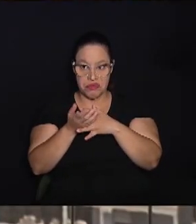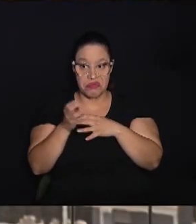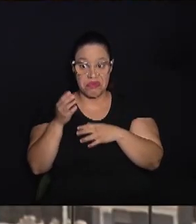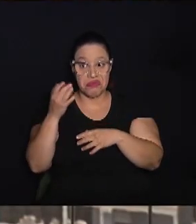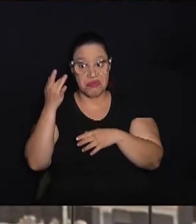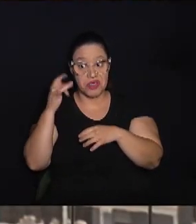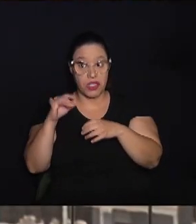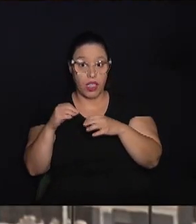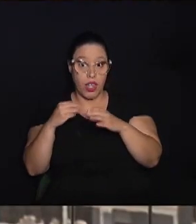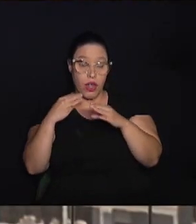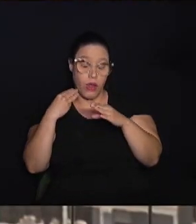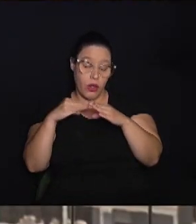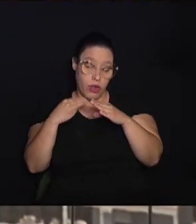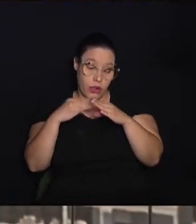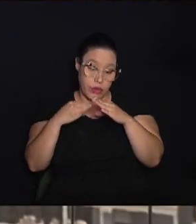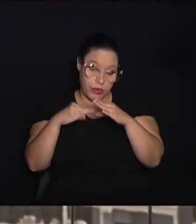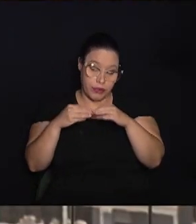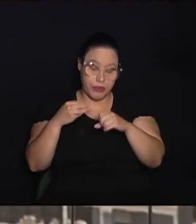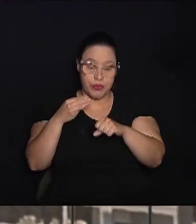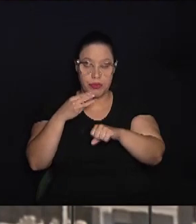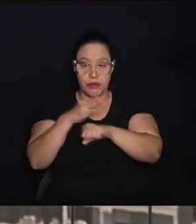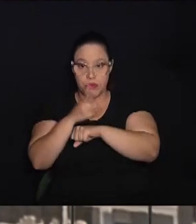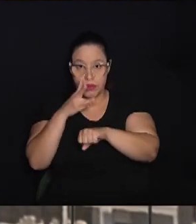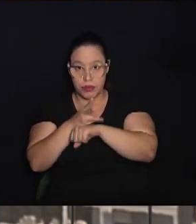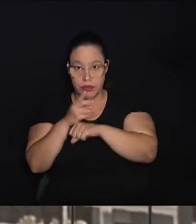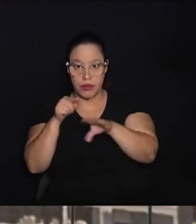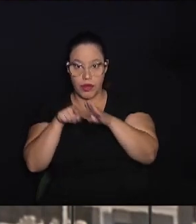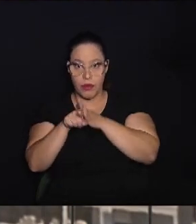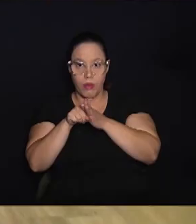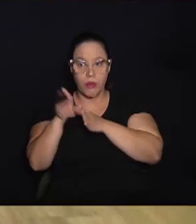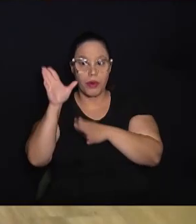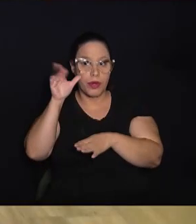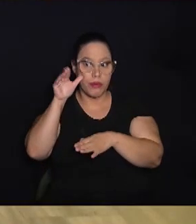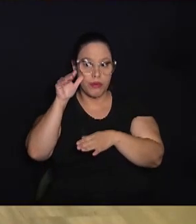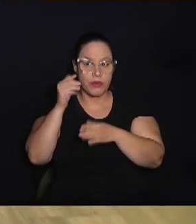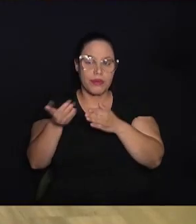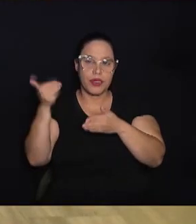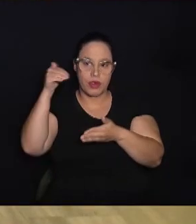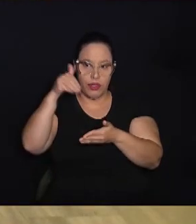participação sua pergunta ou curiosidade a gente volta já já